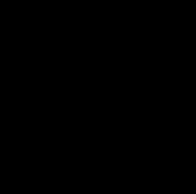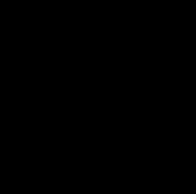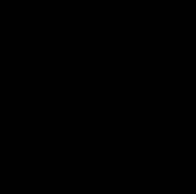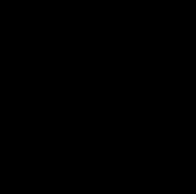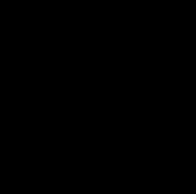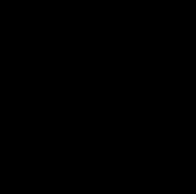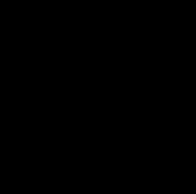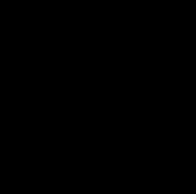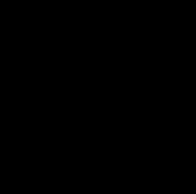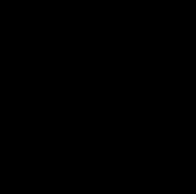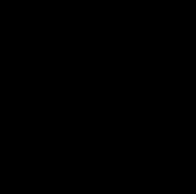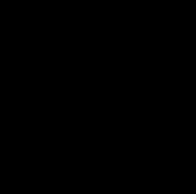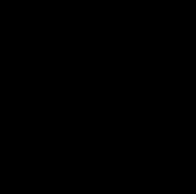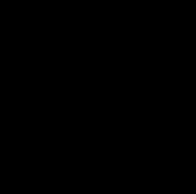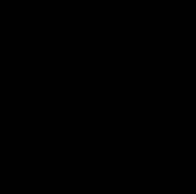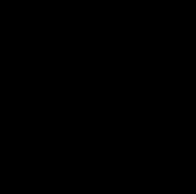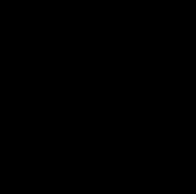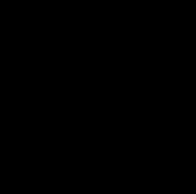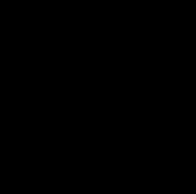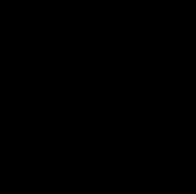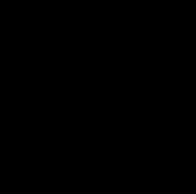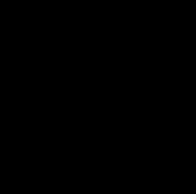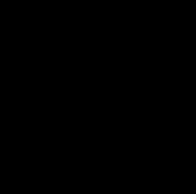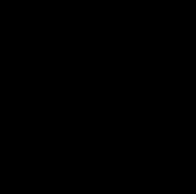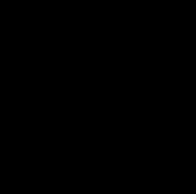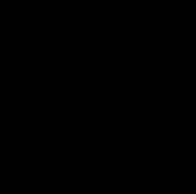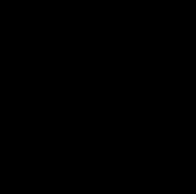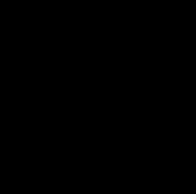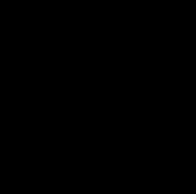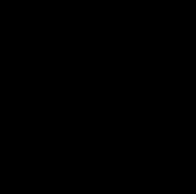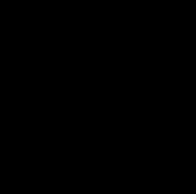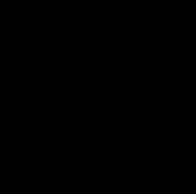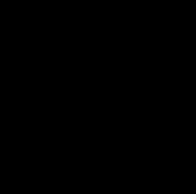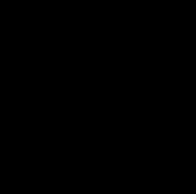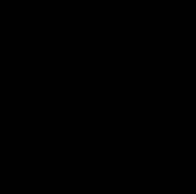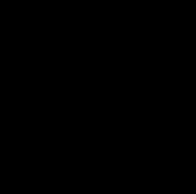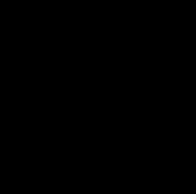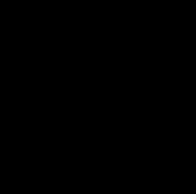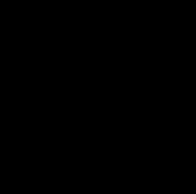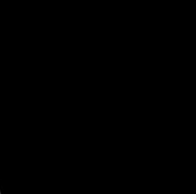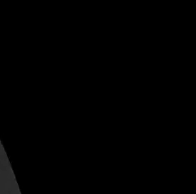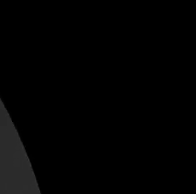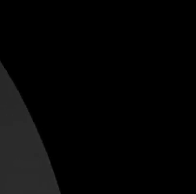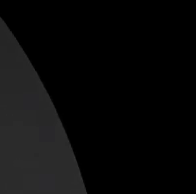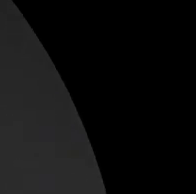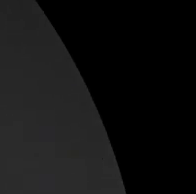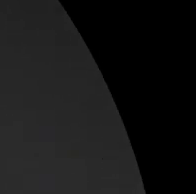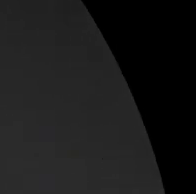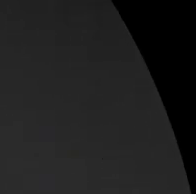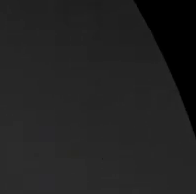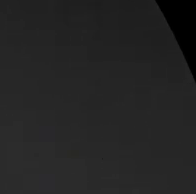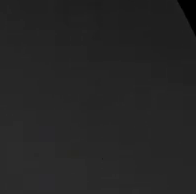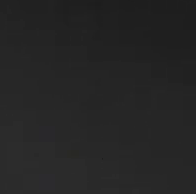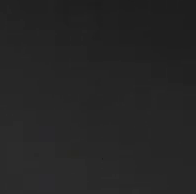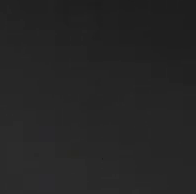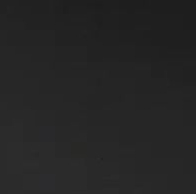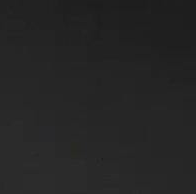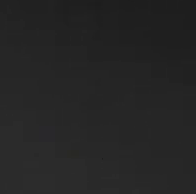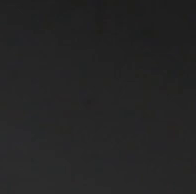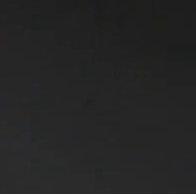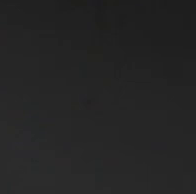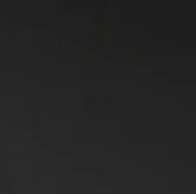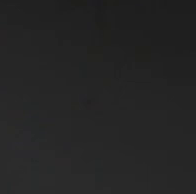You can easily calculate the natural state of atoms, the same way that with the help of two pens and a balloon, you can draw